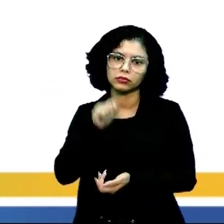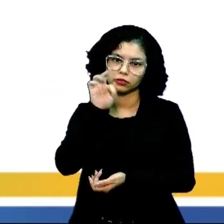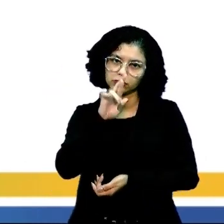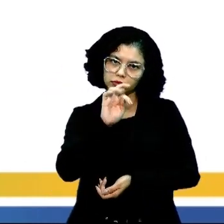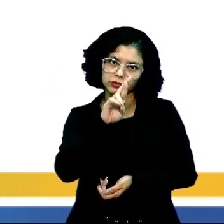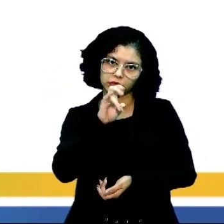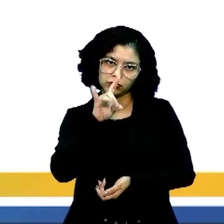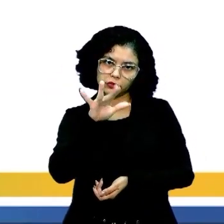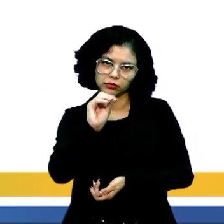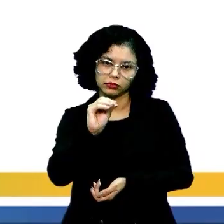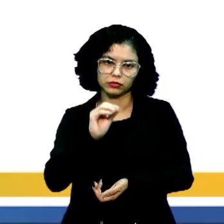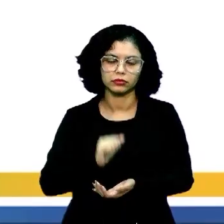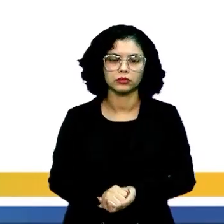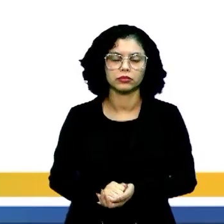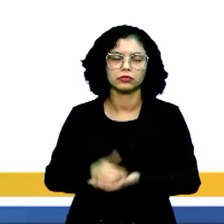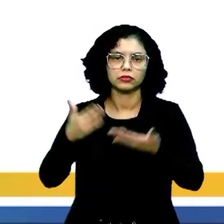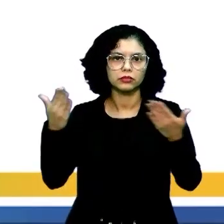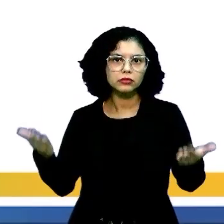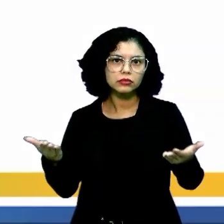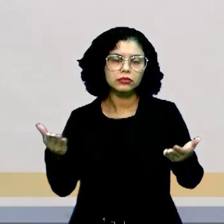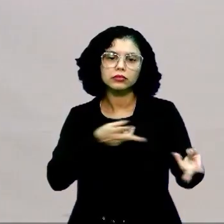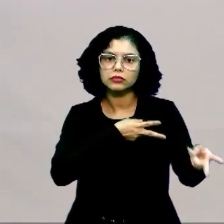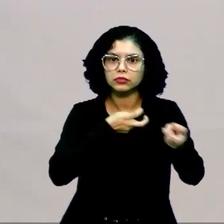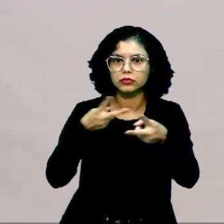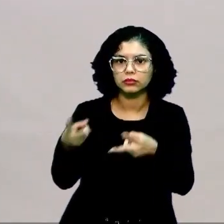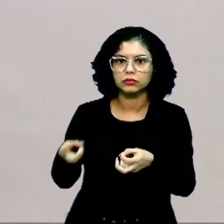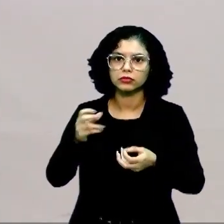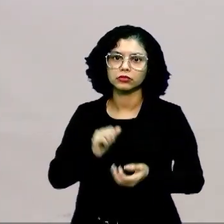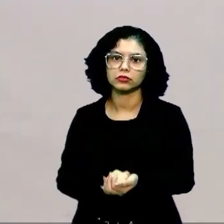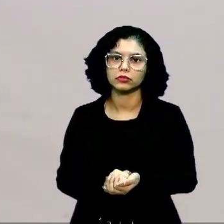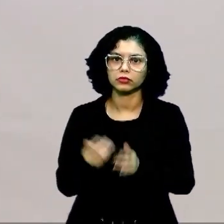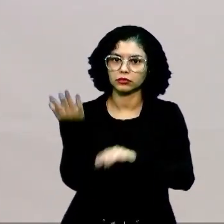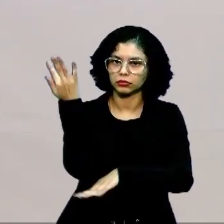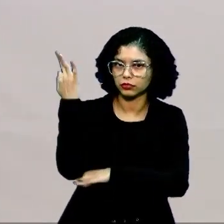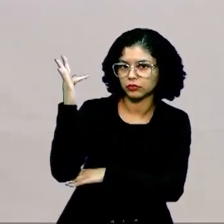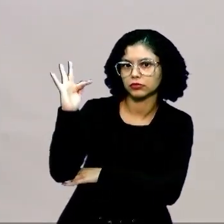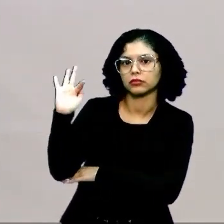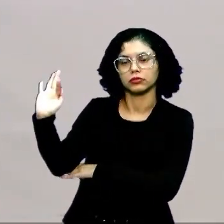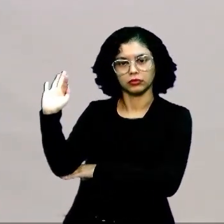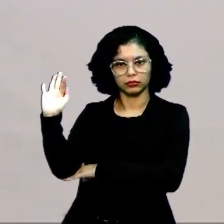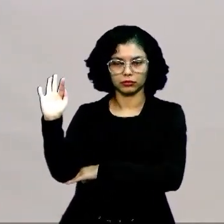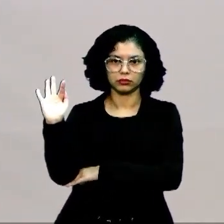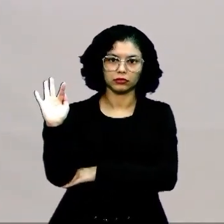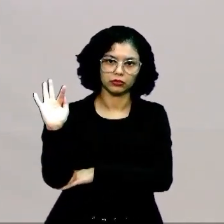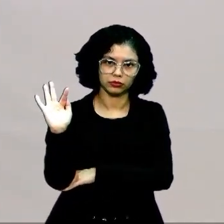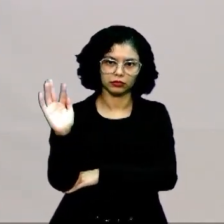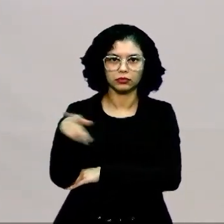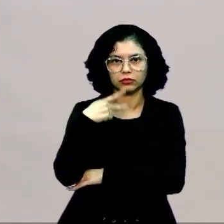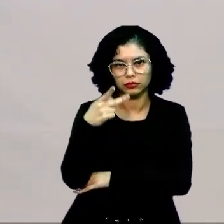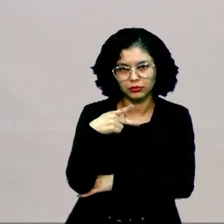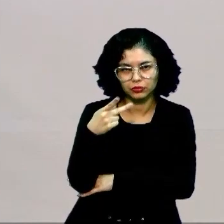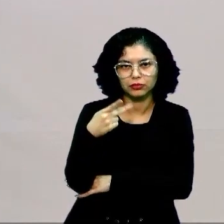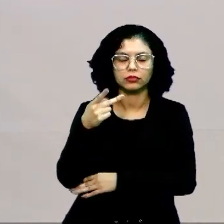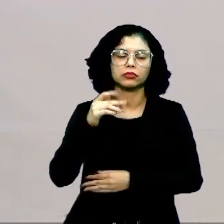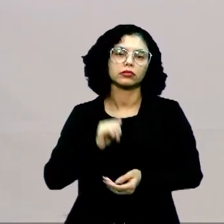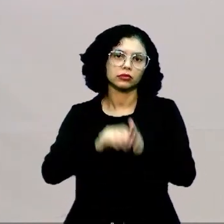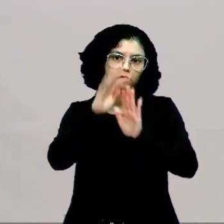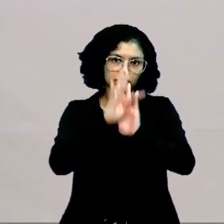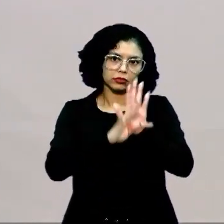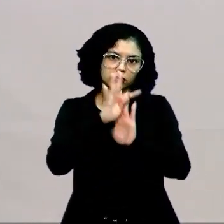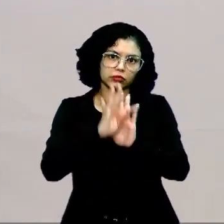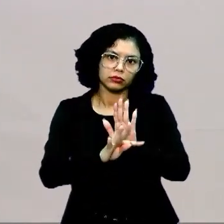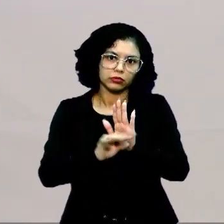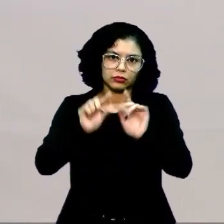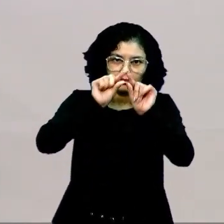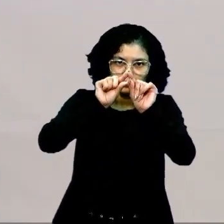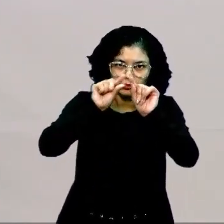universalidade e relativismo, né? Então percebam, né, que a francesa, que ela é mencionada, né, nós temos aí